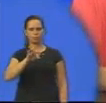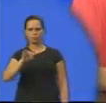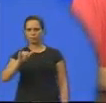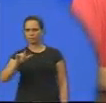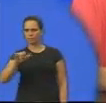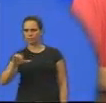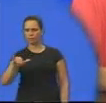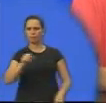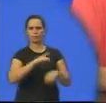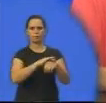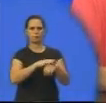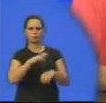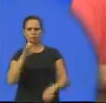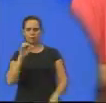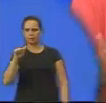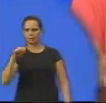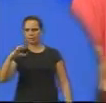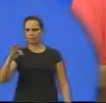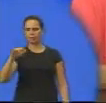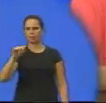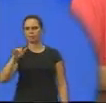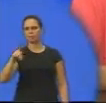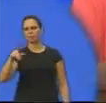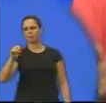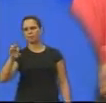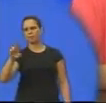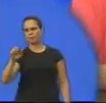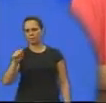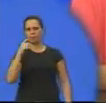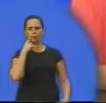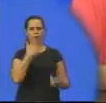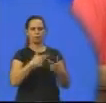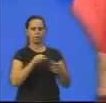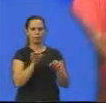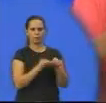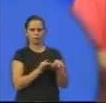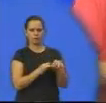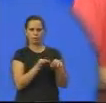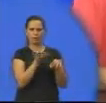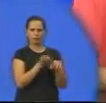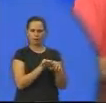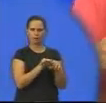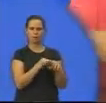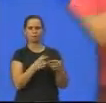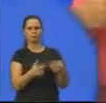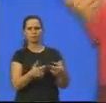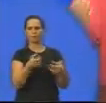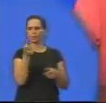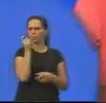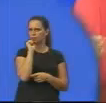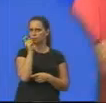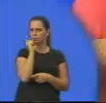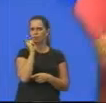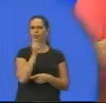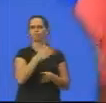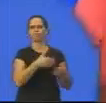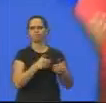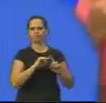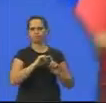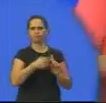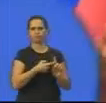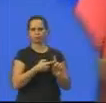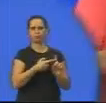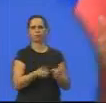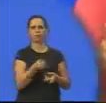hepatite, catapora, tifo, herpes genital, AIDS. Ingestão de drogas, a mulher que durante a